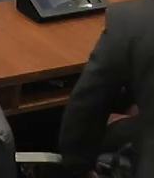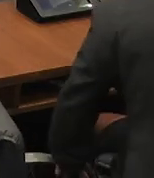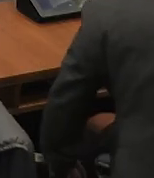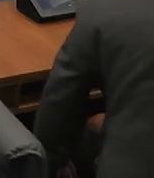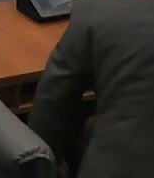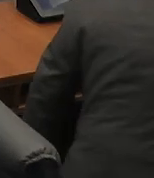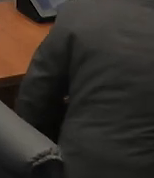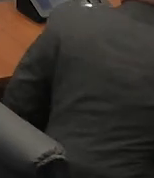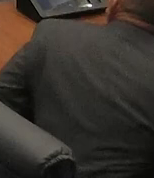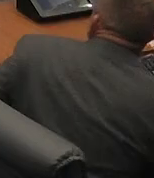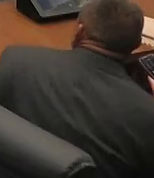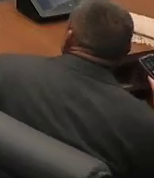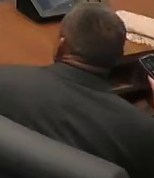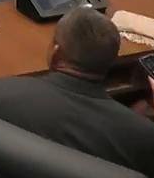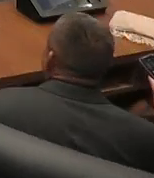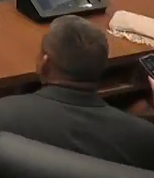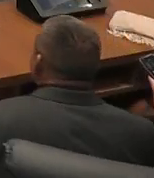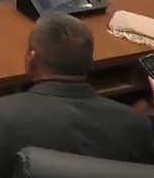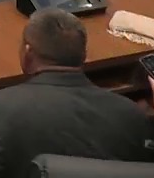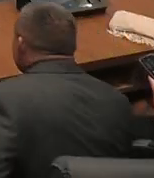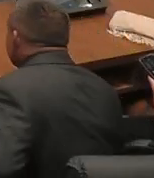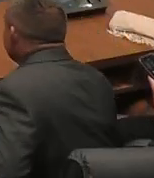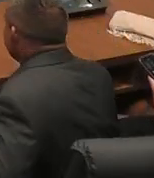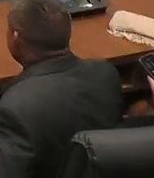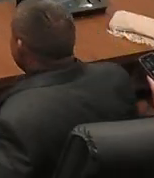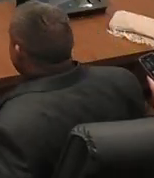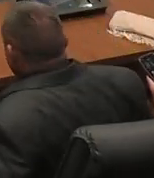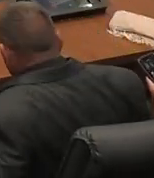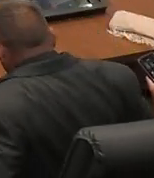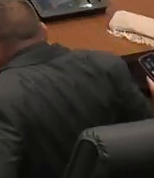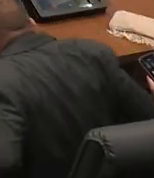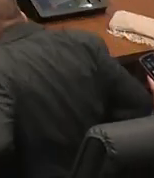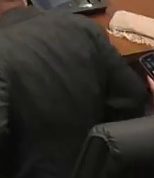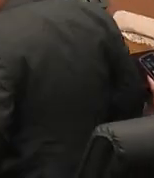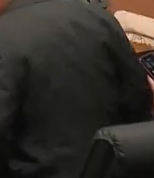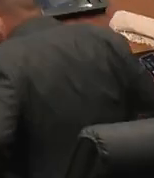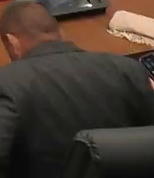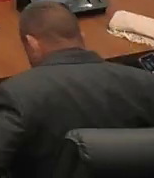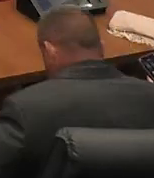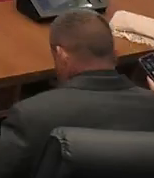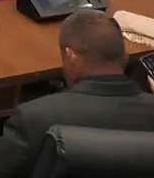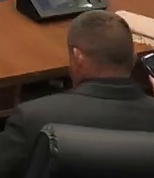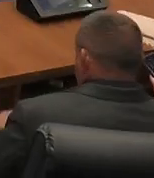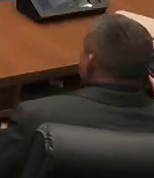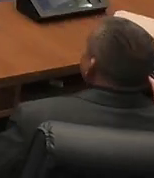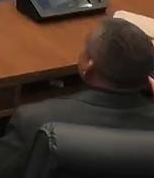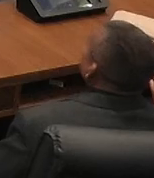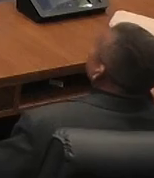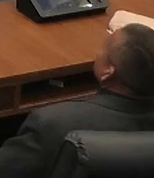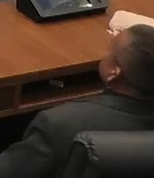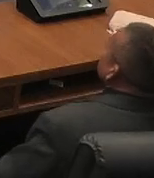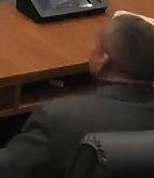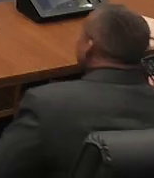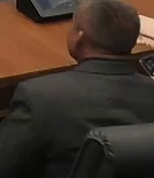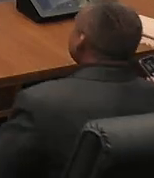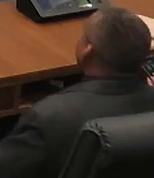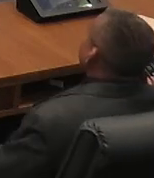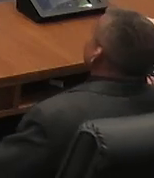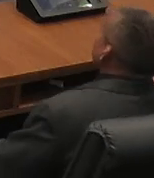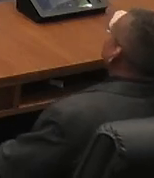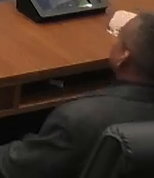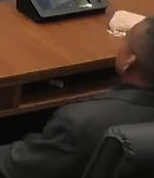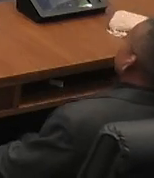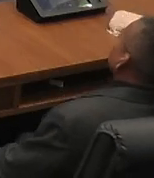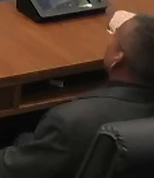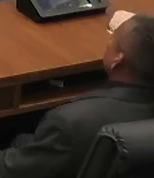Boa noite a todos e todas, autoridades presentes, senhoras e senhores, sejam todos muito bem-vindos a